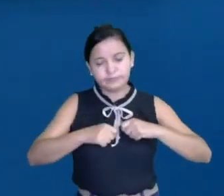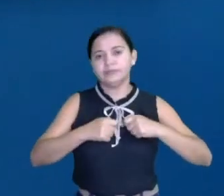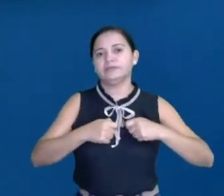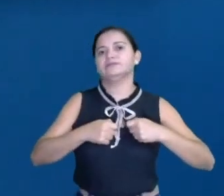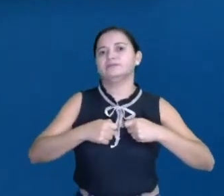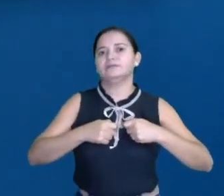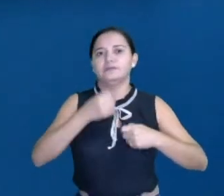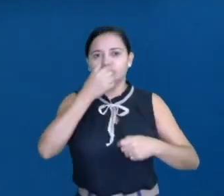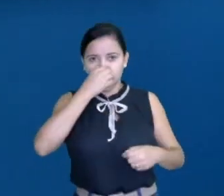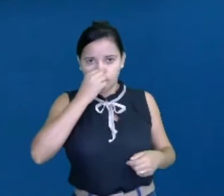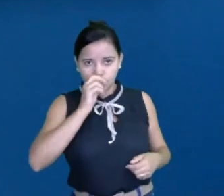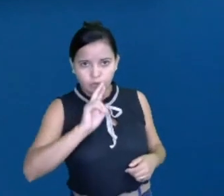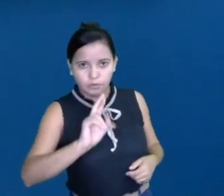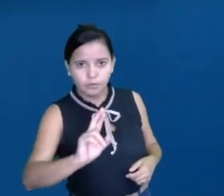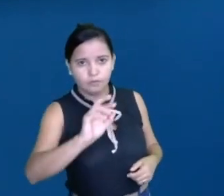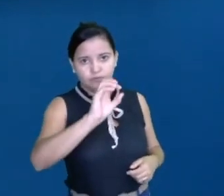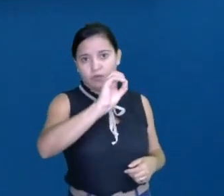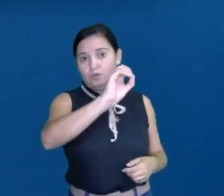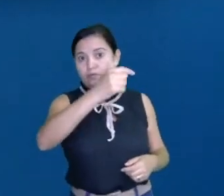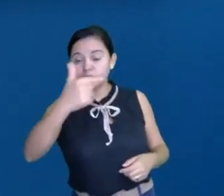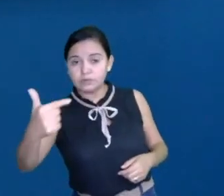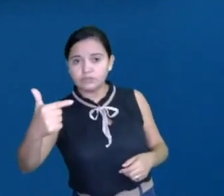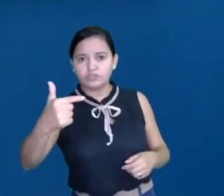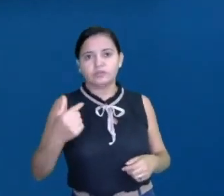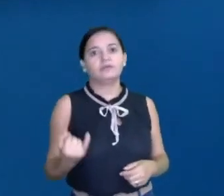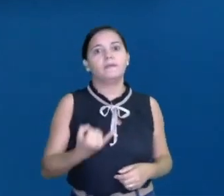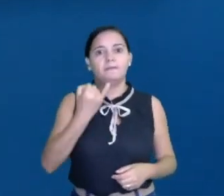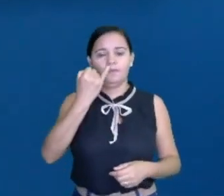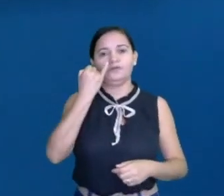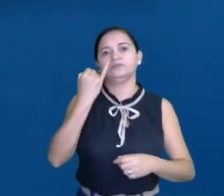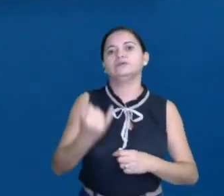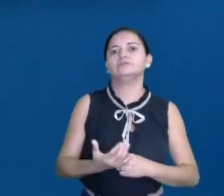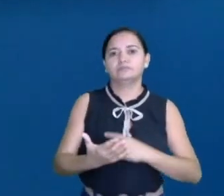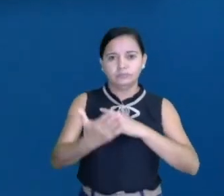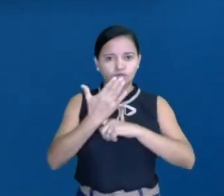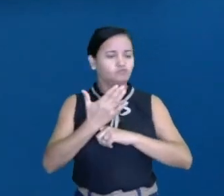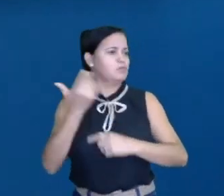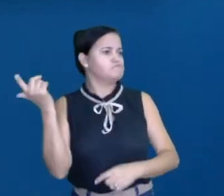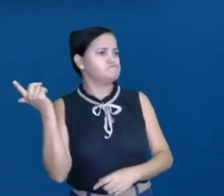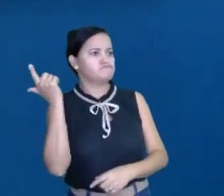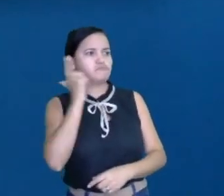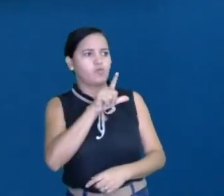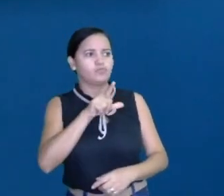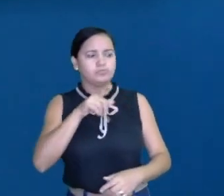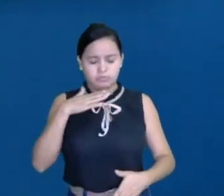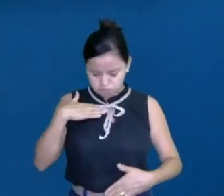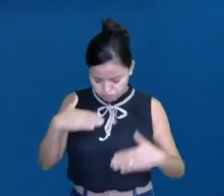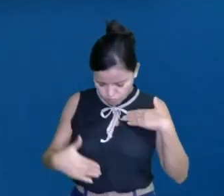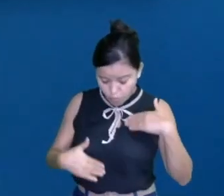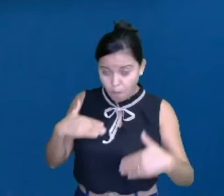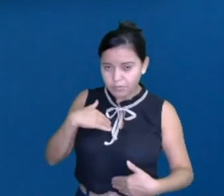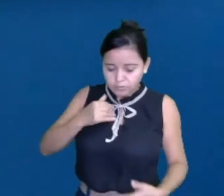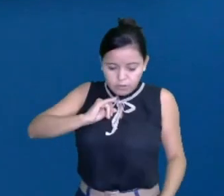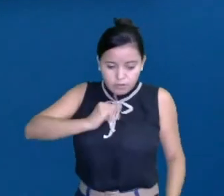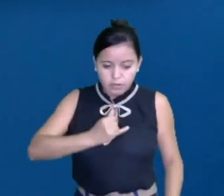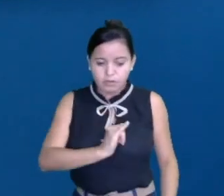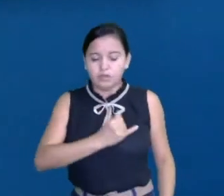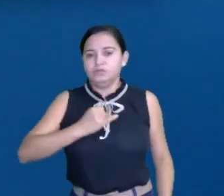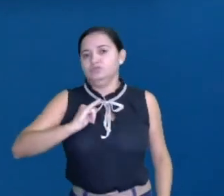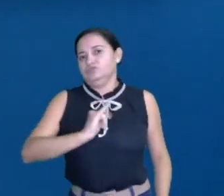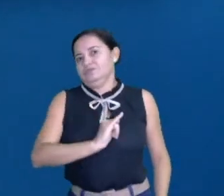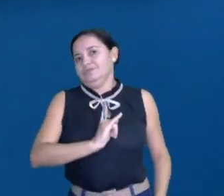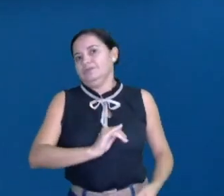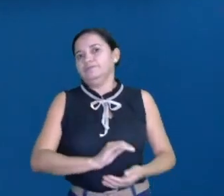esse oxigênio. Nessa maneira esse atalho que ele consegue energia sem oxigênio,